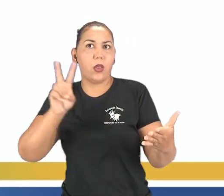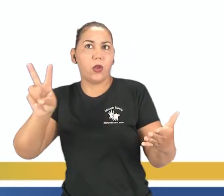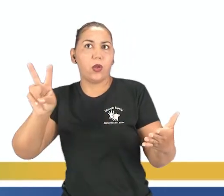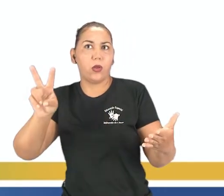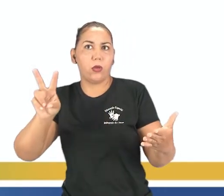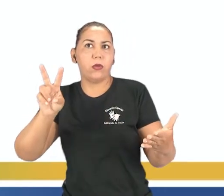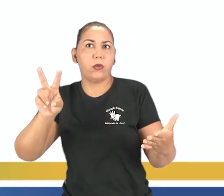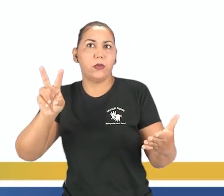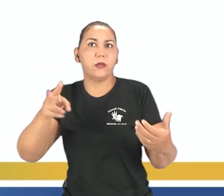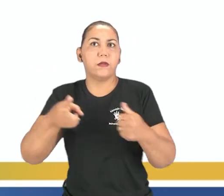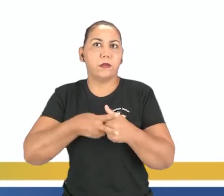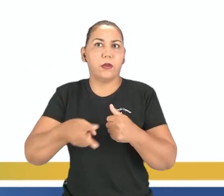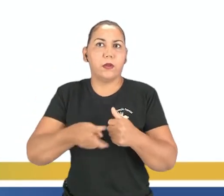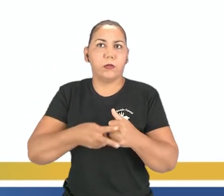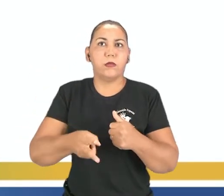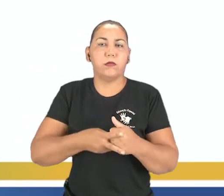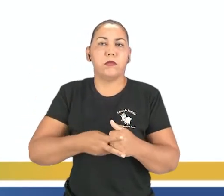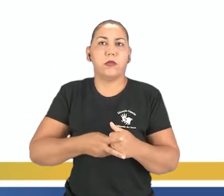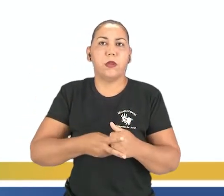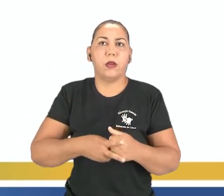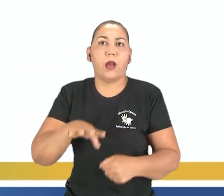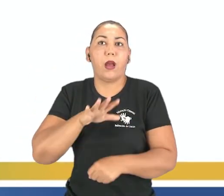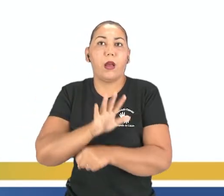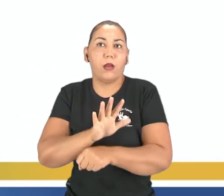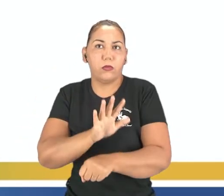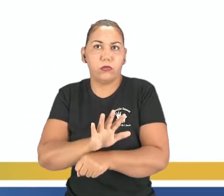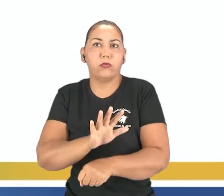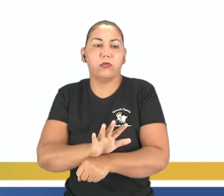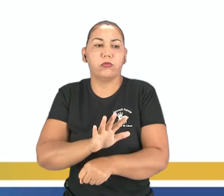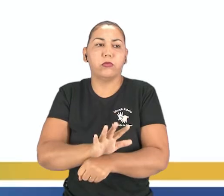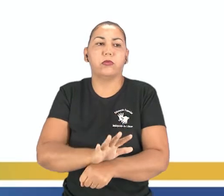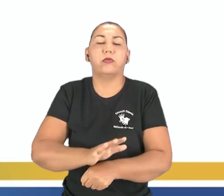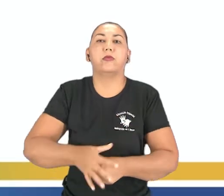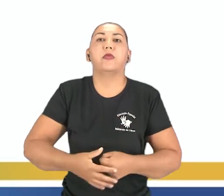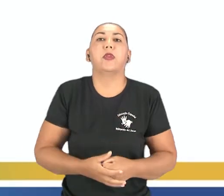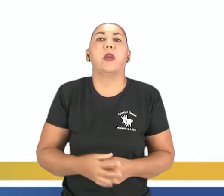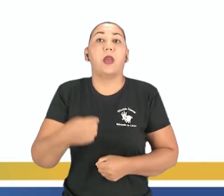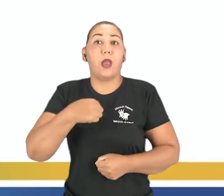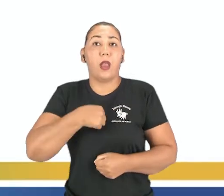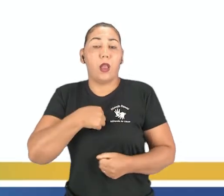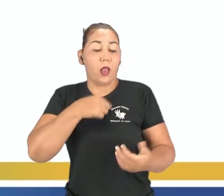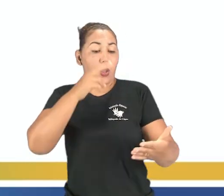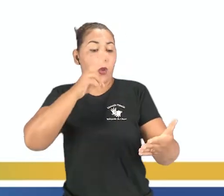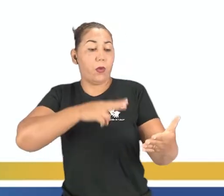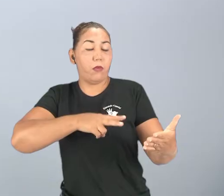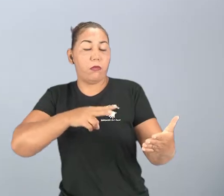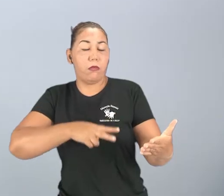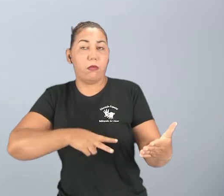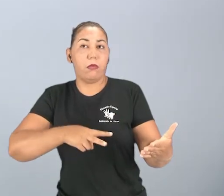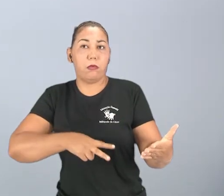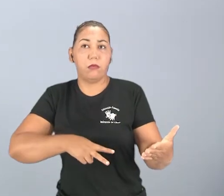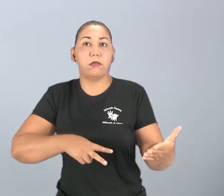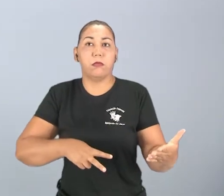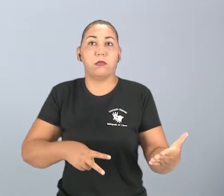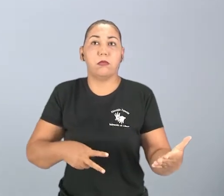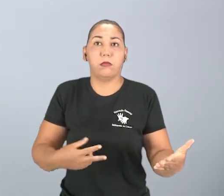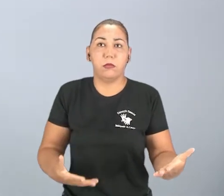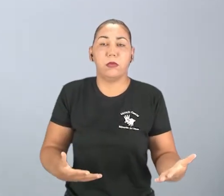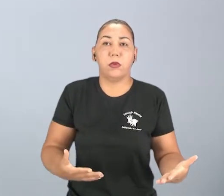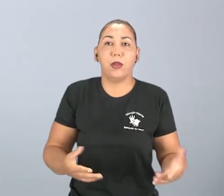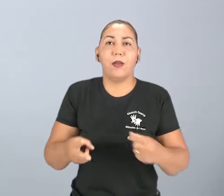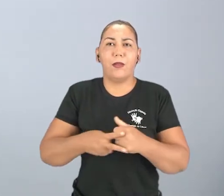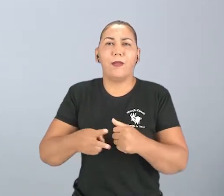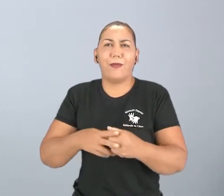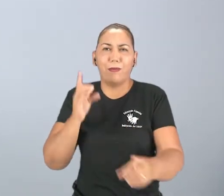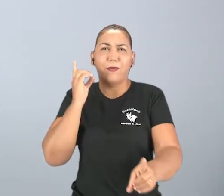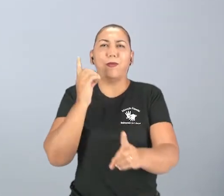verbo auxiliar, é o verbo que está conjugado, eu estou, aquele verbo que eu uso para encontrar o sujeito da frase,